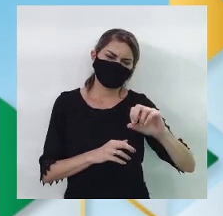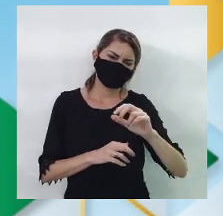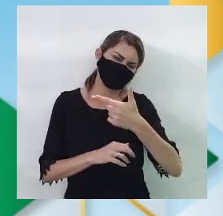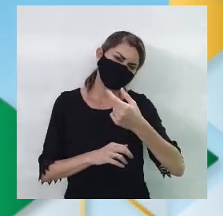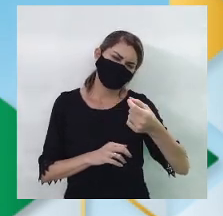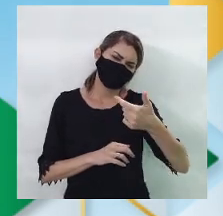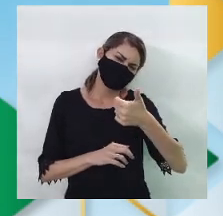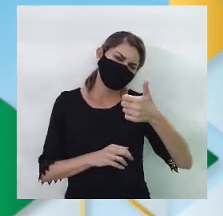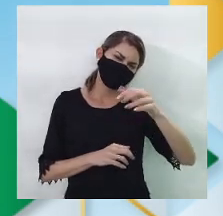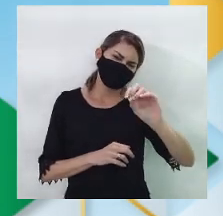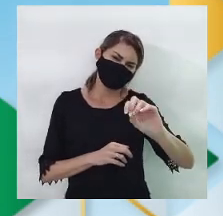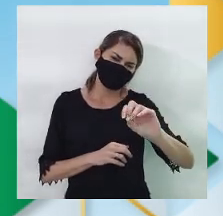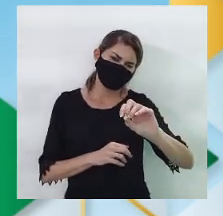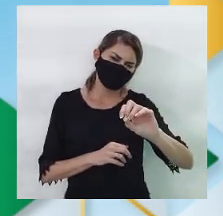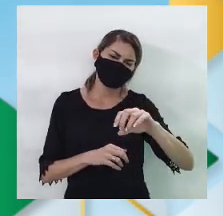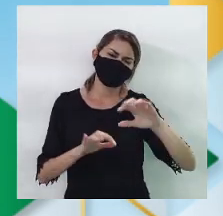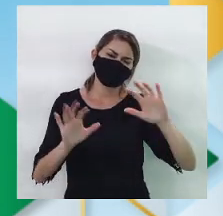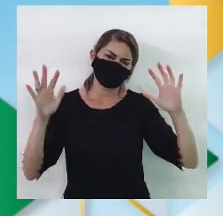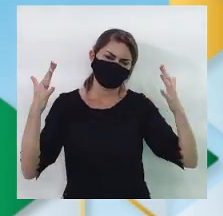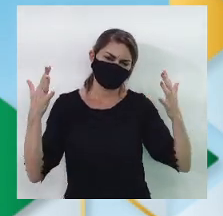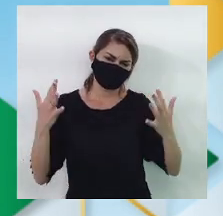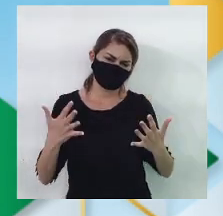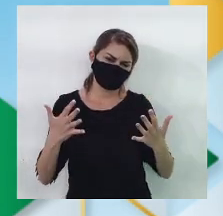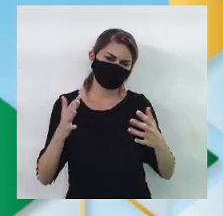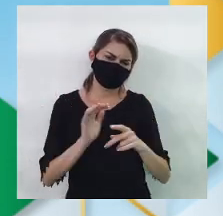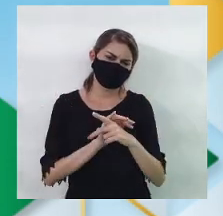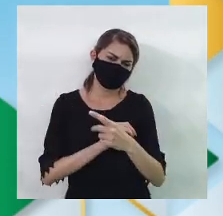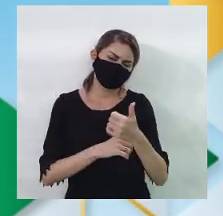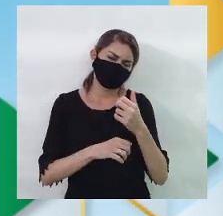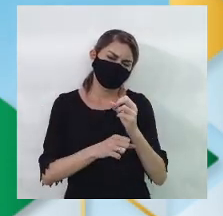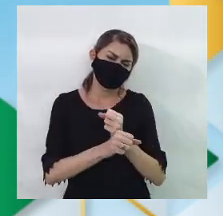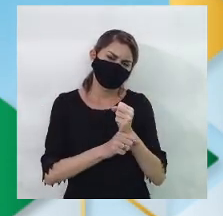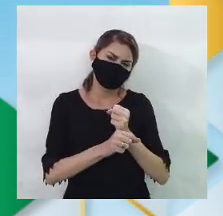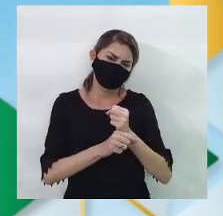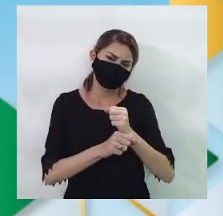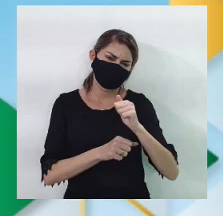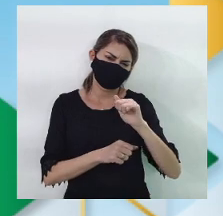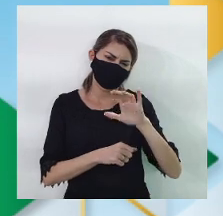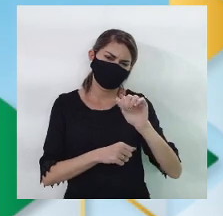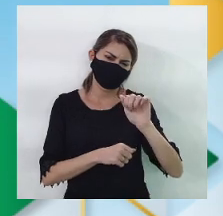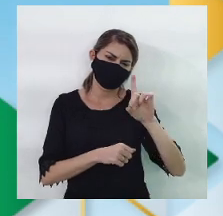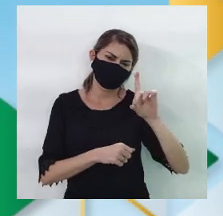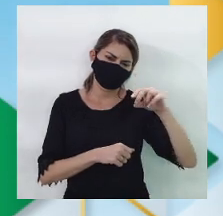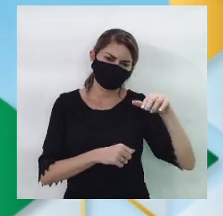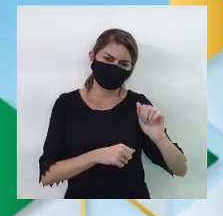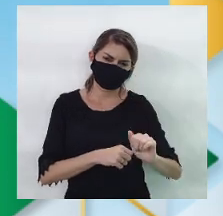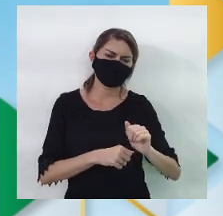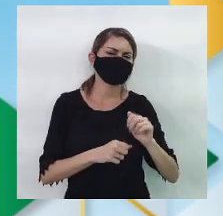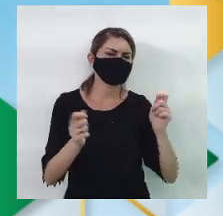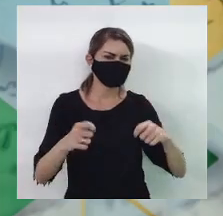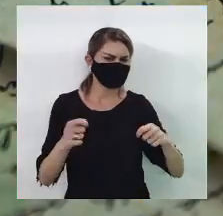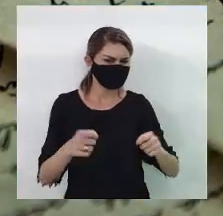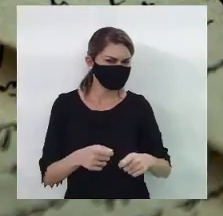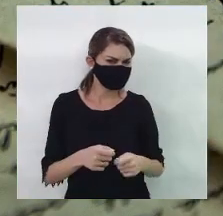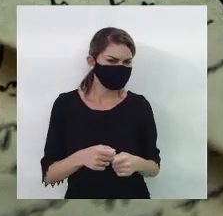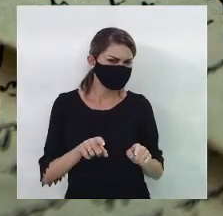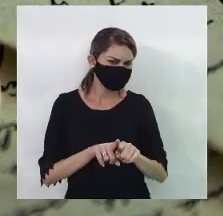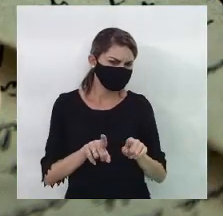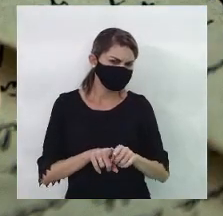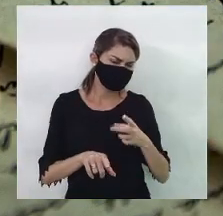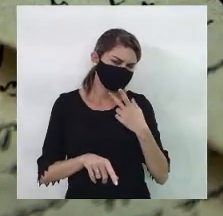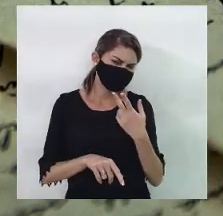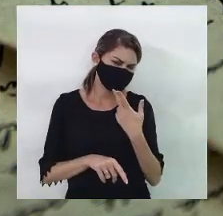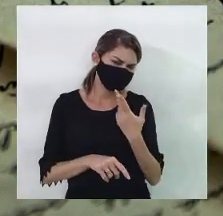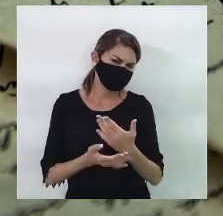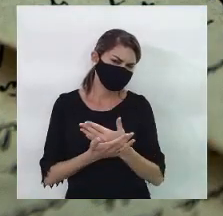2010, eles receberam homenagens relativas aos 10 anos da academia. E seria possível também, não é isso? Como eu falei no